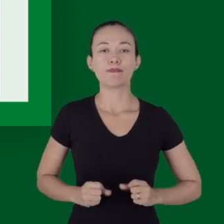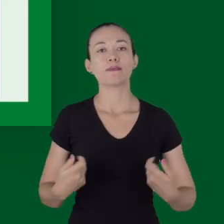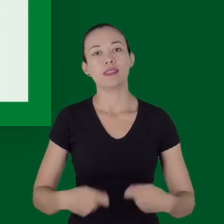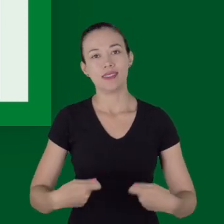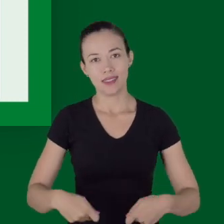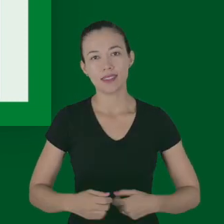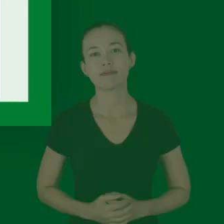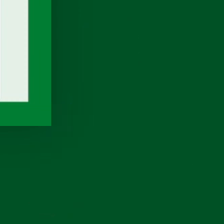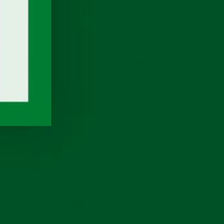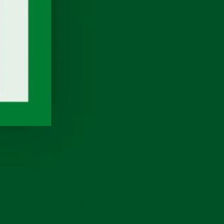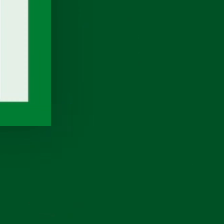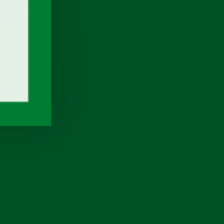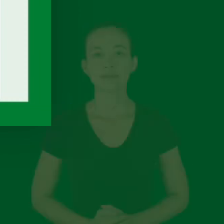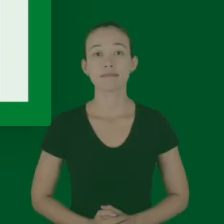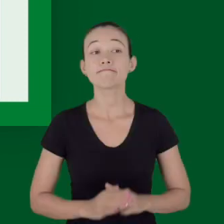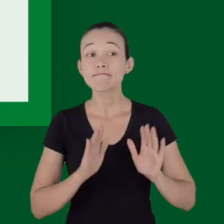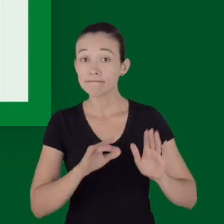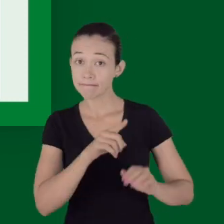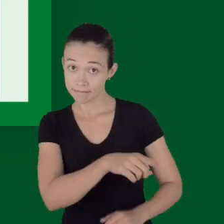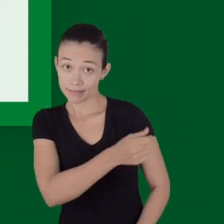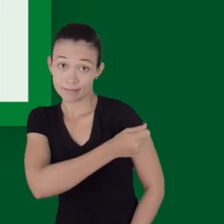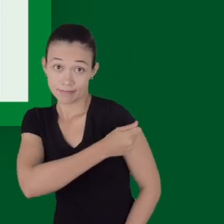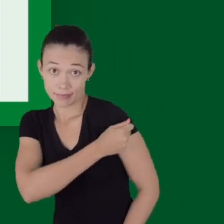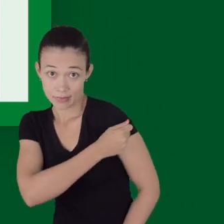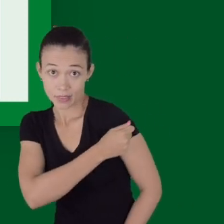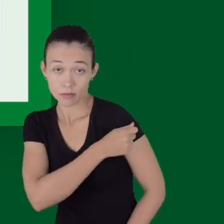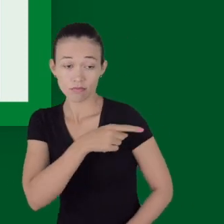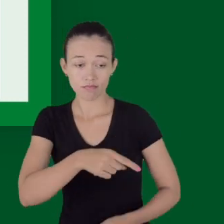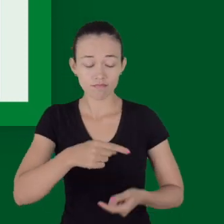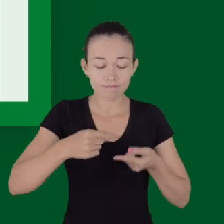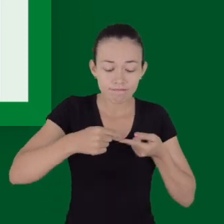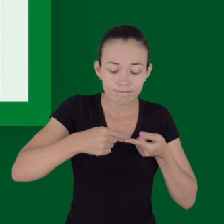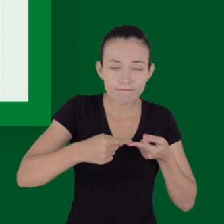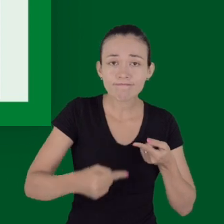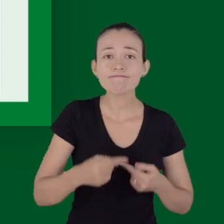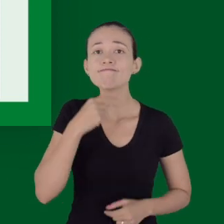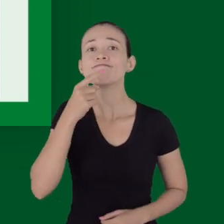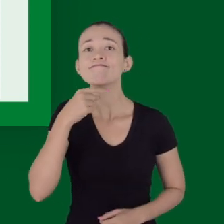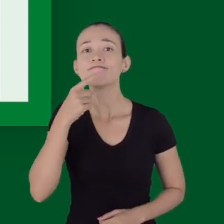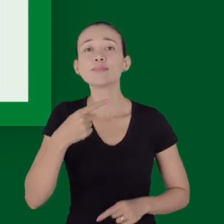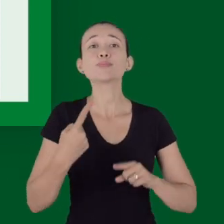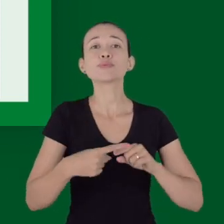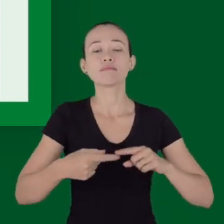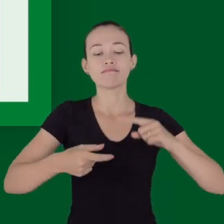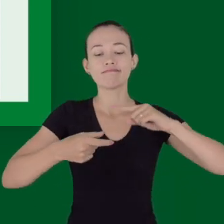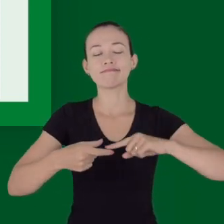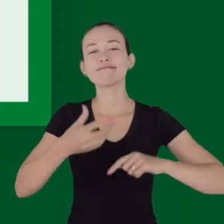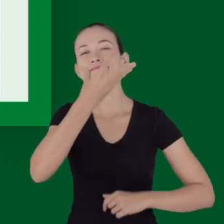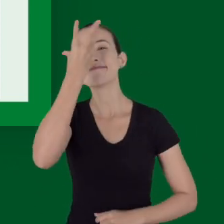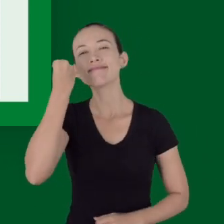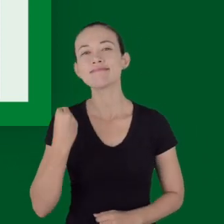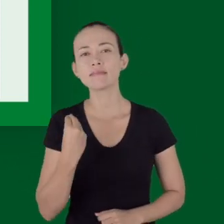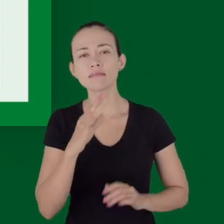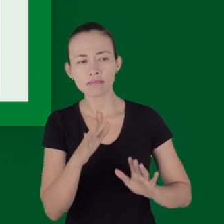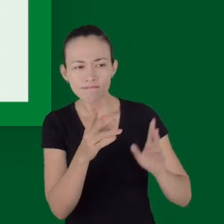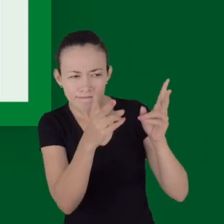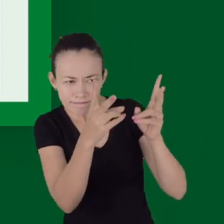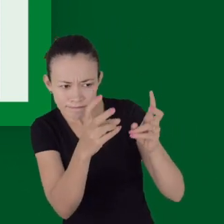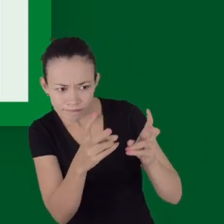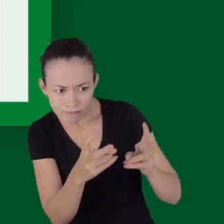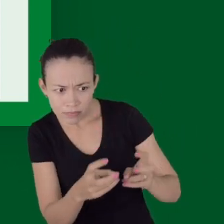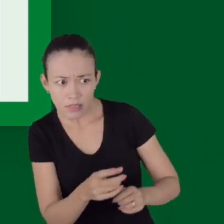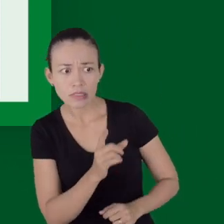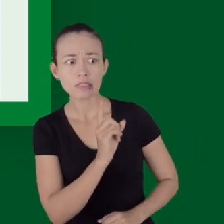momento. E caso não seja possível medir a glicemia, o aluno esqueceu o glicosímetro, mas ele está